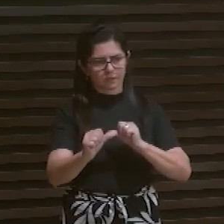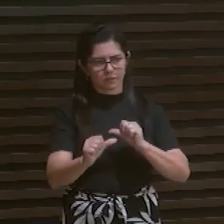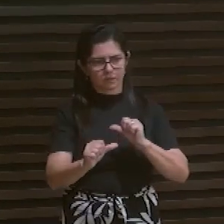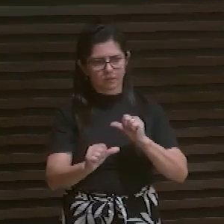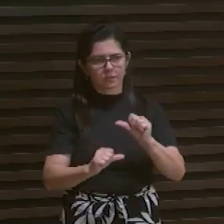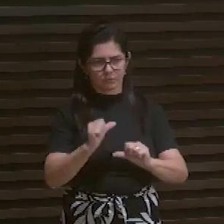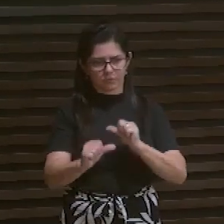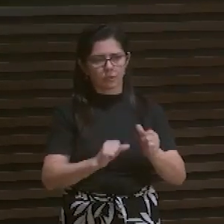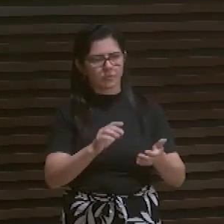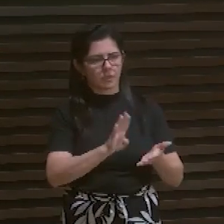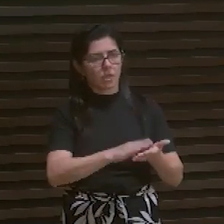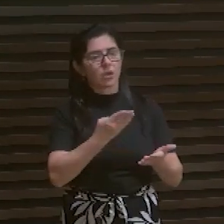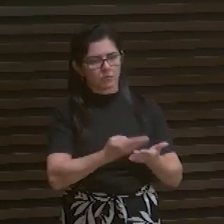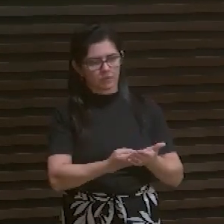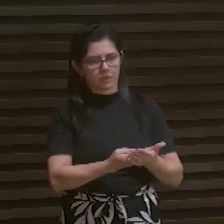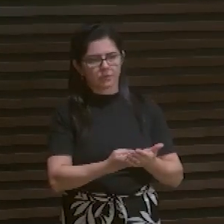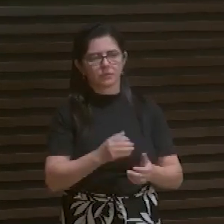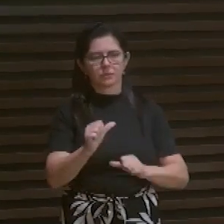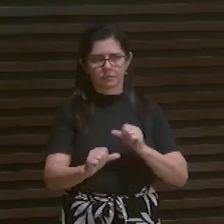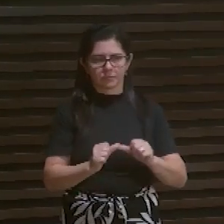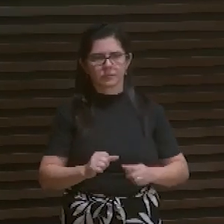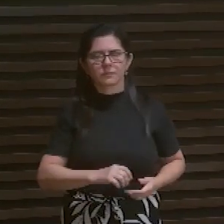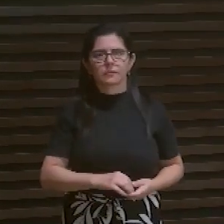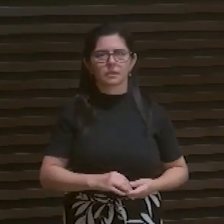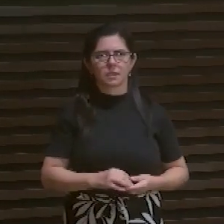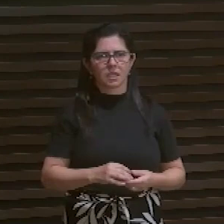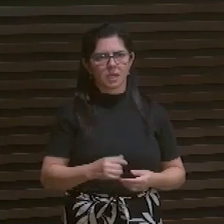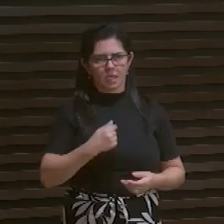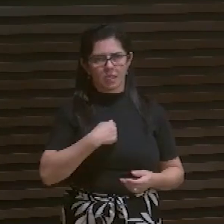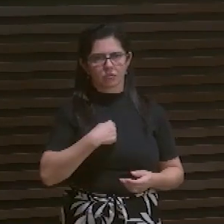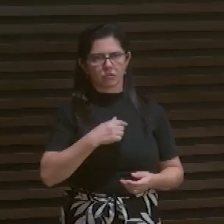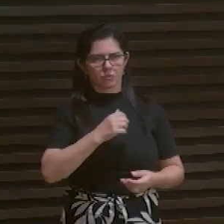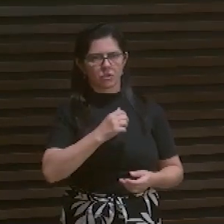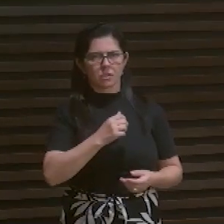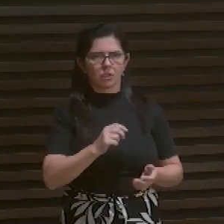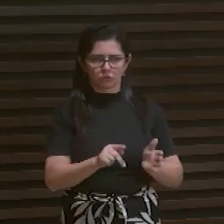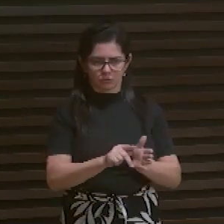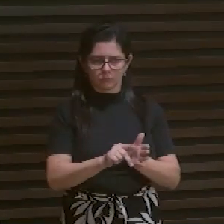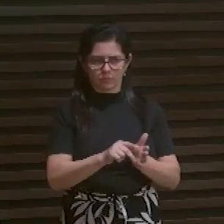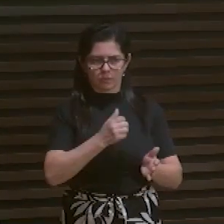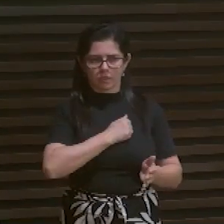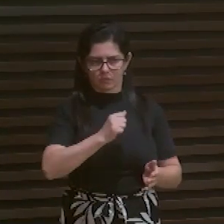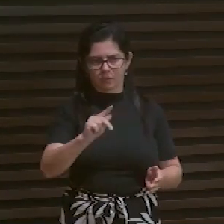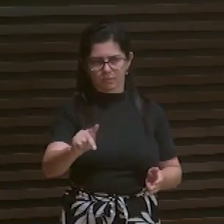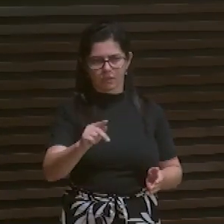fala assim, pois quando alguém diz, eu sou de Paulo e o outro, eu sou de Apolo, não estão sendo mundanos, afinal de contas, o que é Apolo? Ou